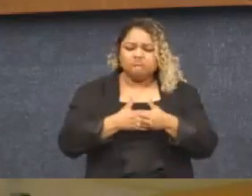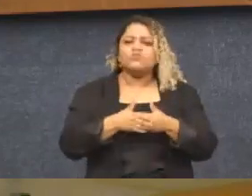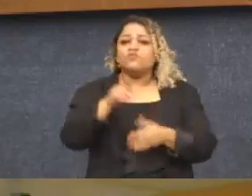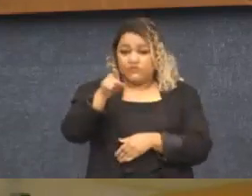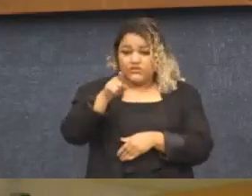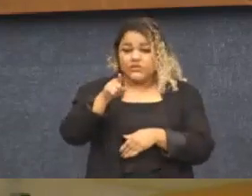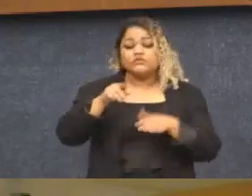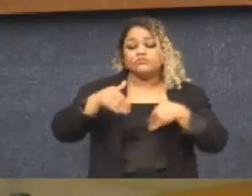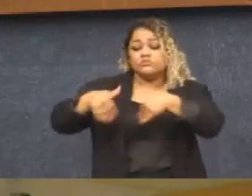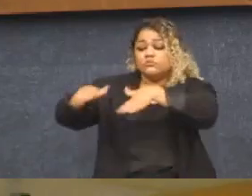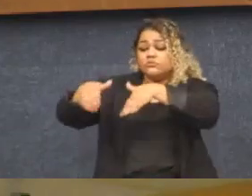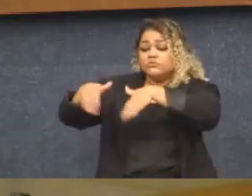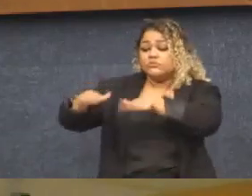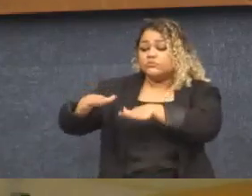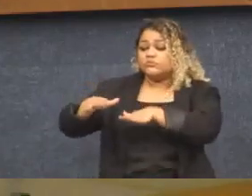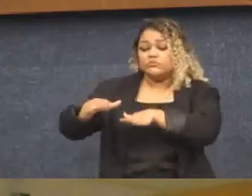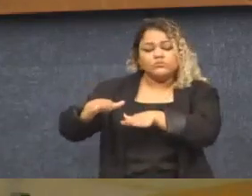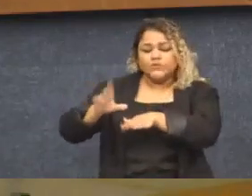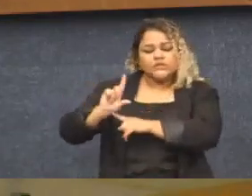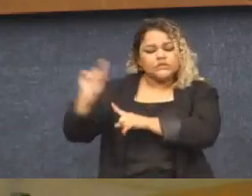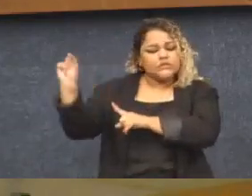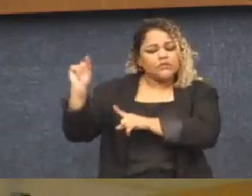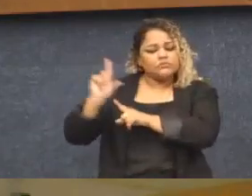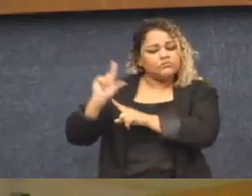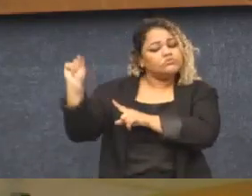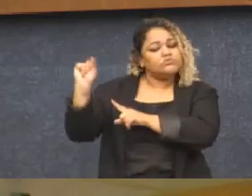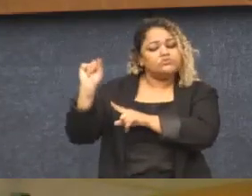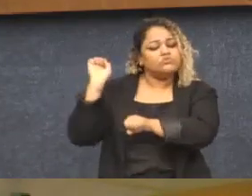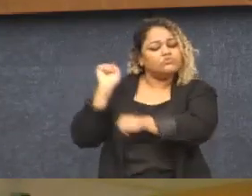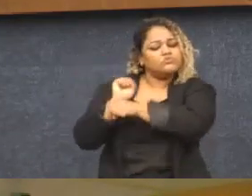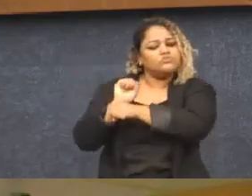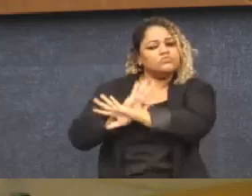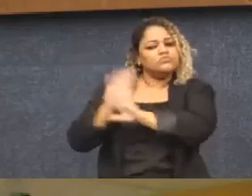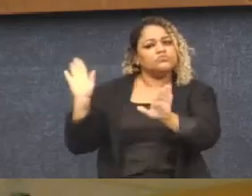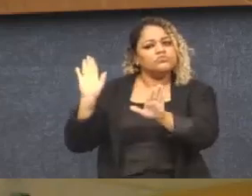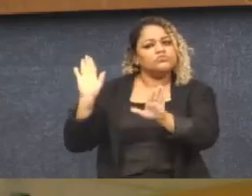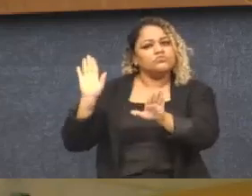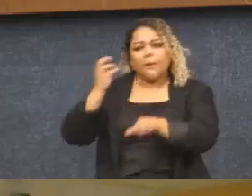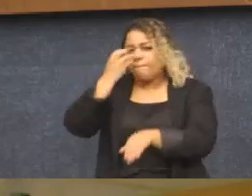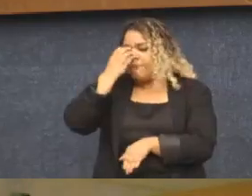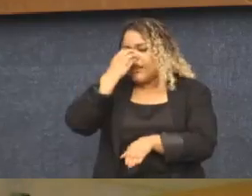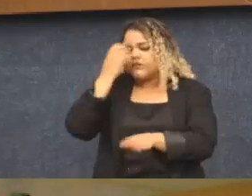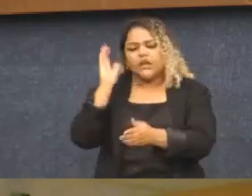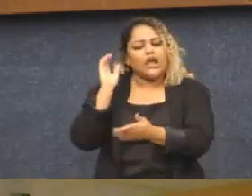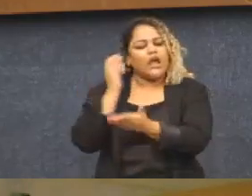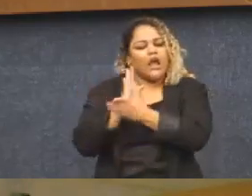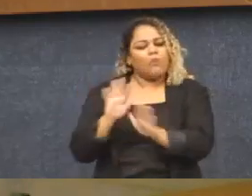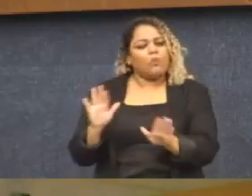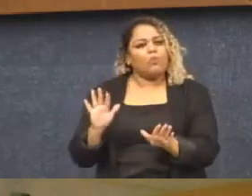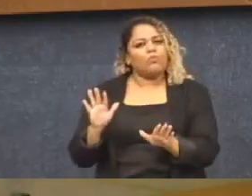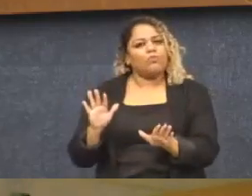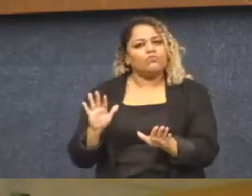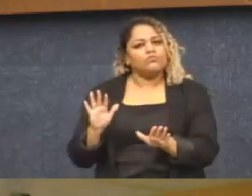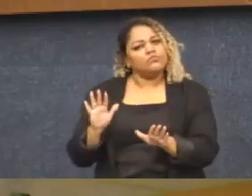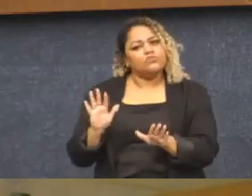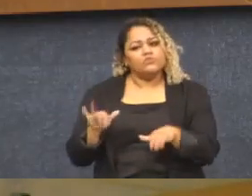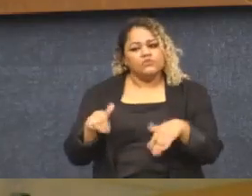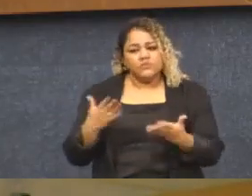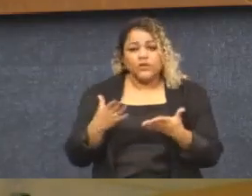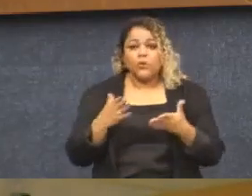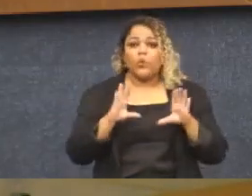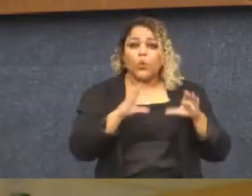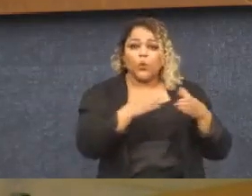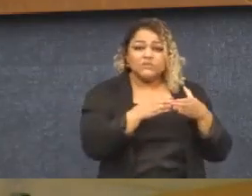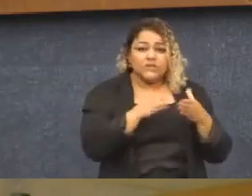Recuem. Chega. Chega. Palhaçada acabou. A comissão processante vai ouvir as